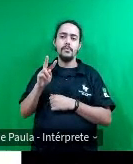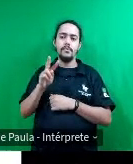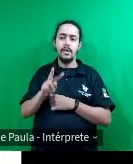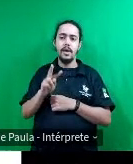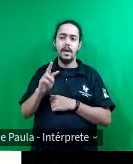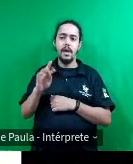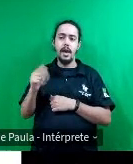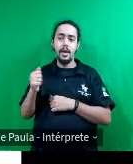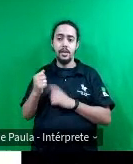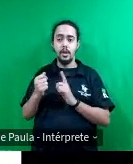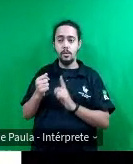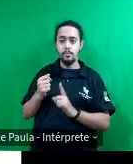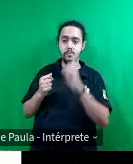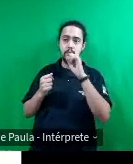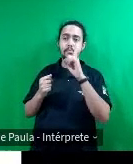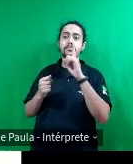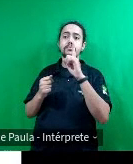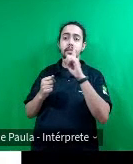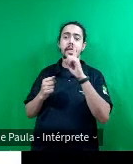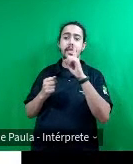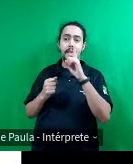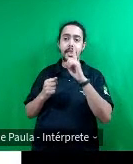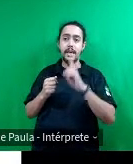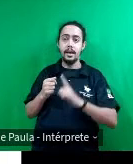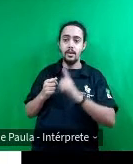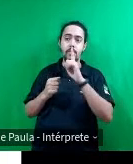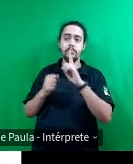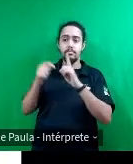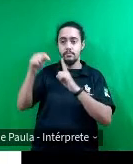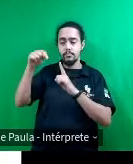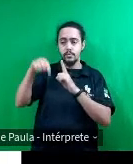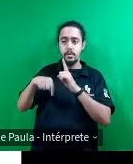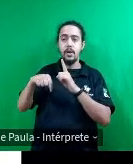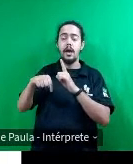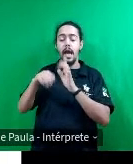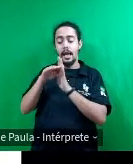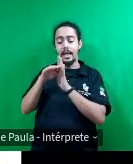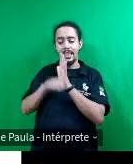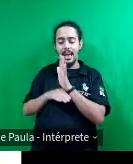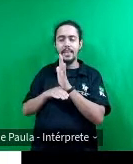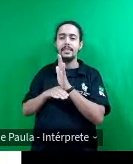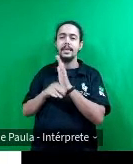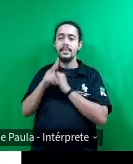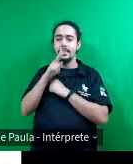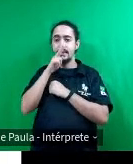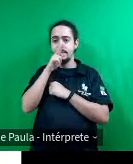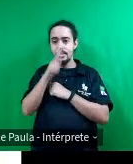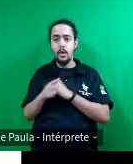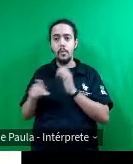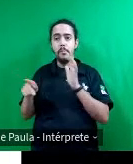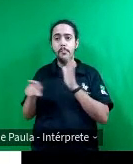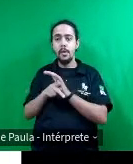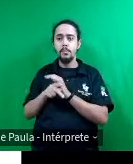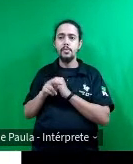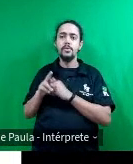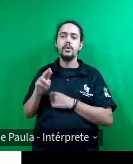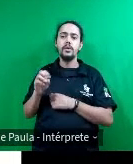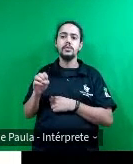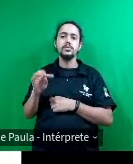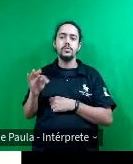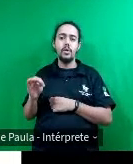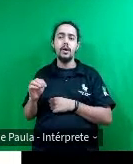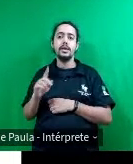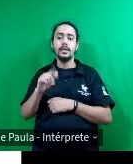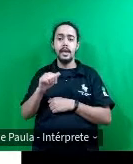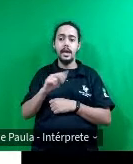cima, a tensão, a queda de tensão, melhor dizendo, sobre esse resistor equivalente, que vai ser os 2,4 ohms